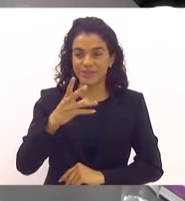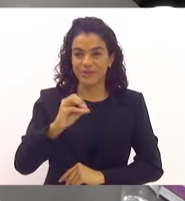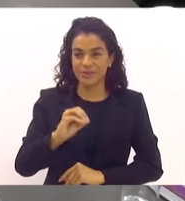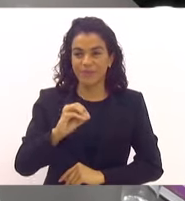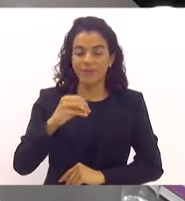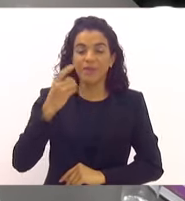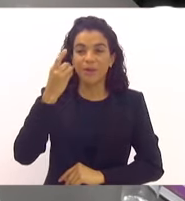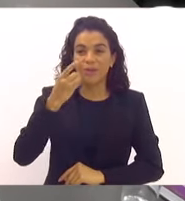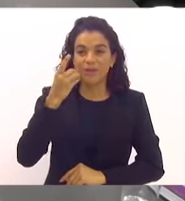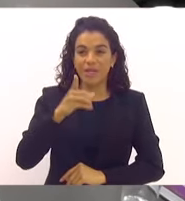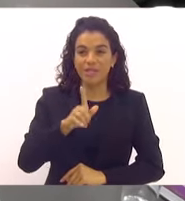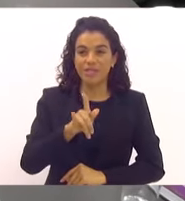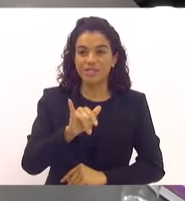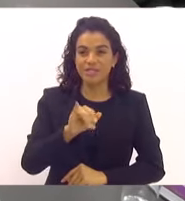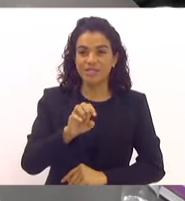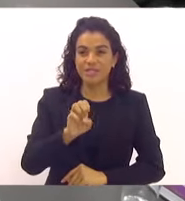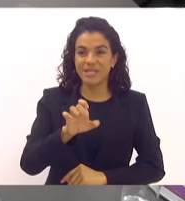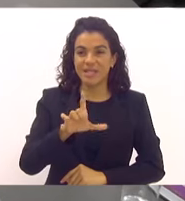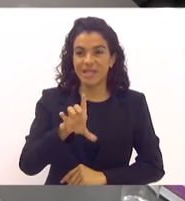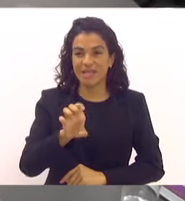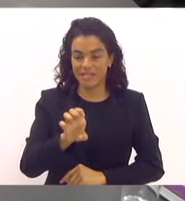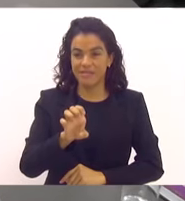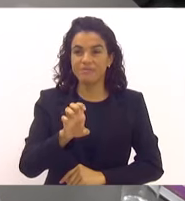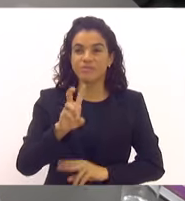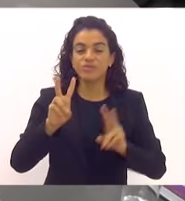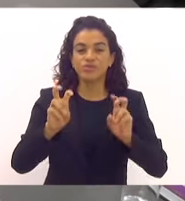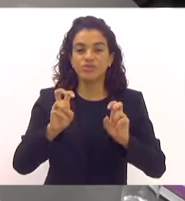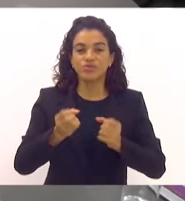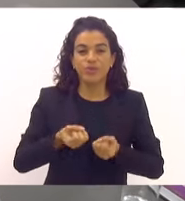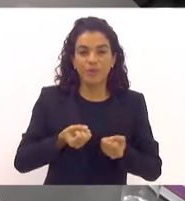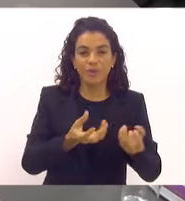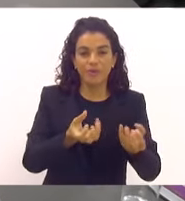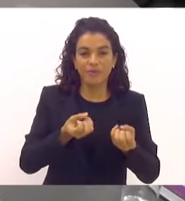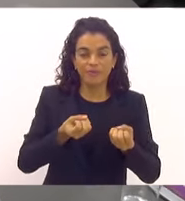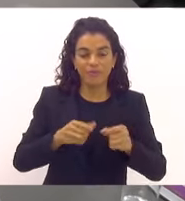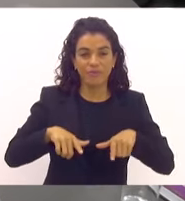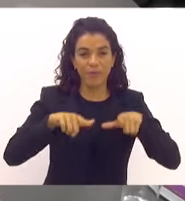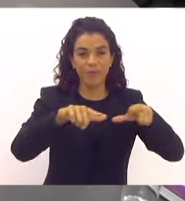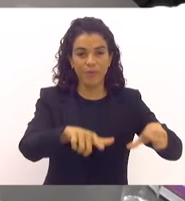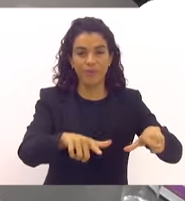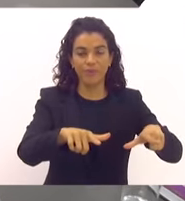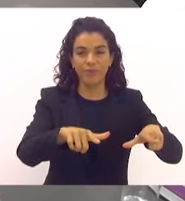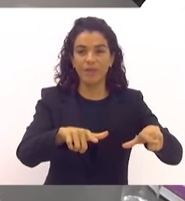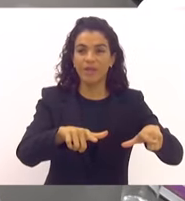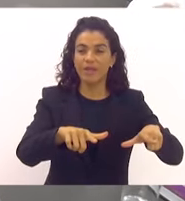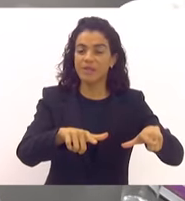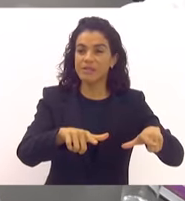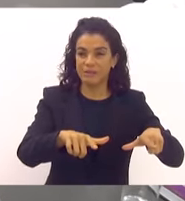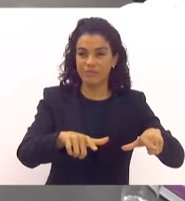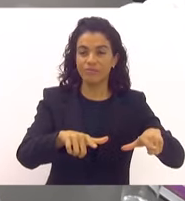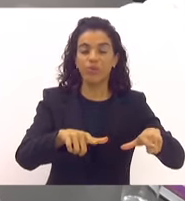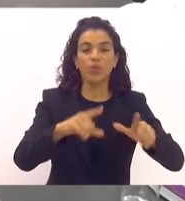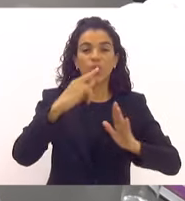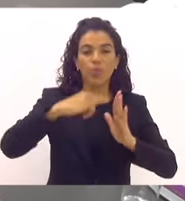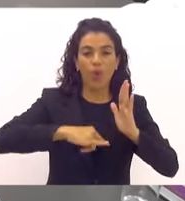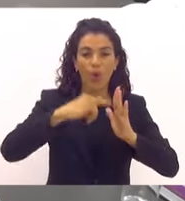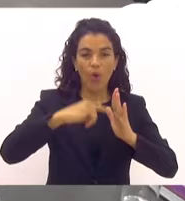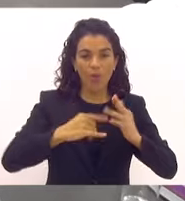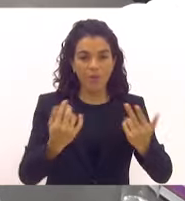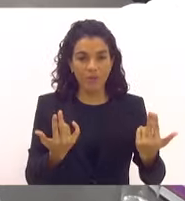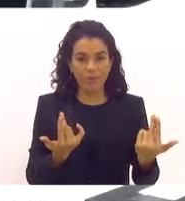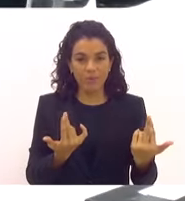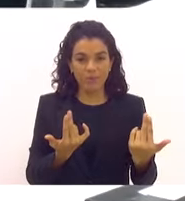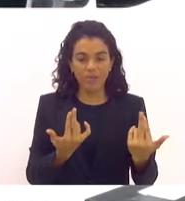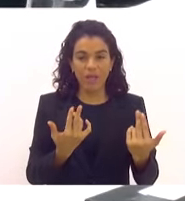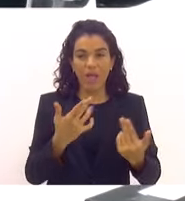deputada Gisele Monteiro, que dispõe acerca do fornecimento de certidão de recusa de atendimento ou documento de igual valor